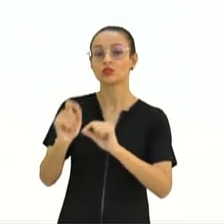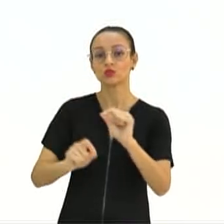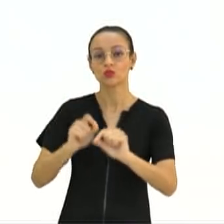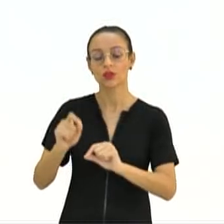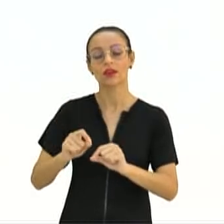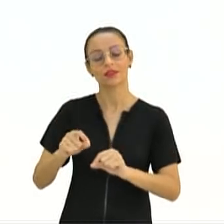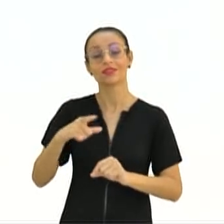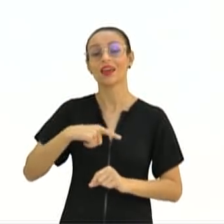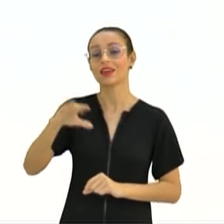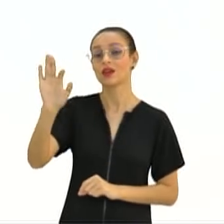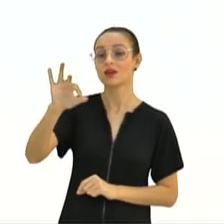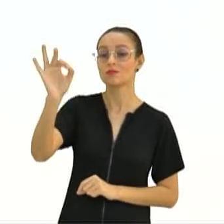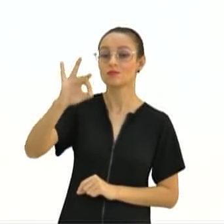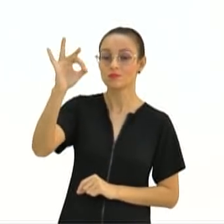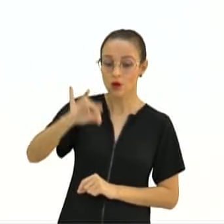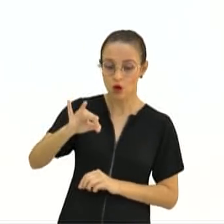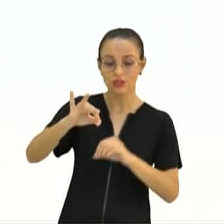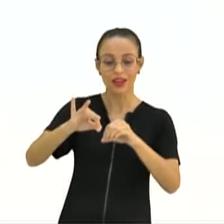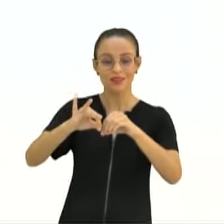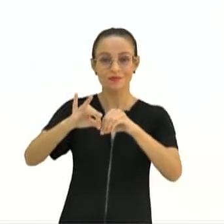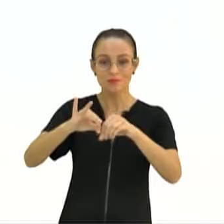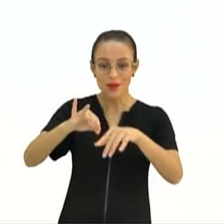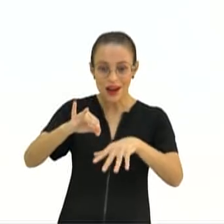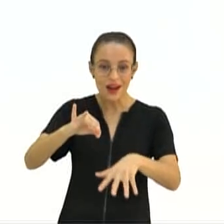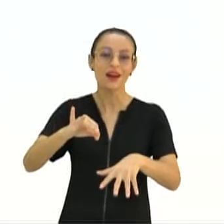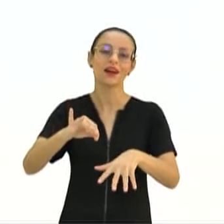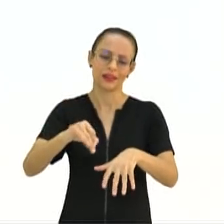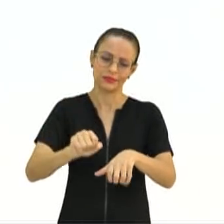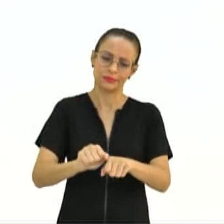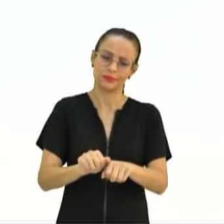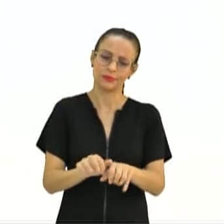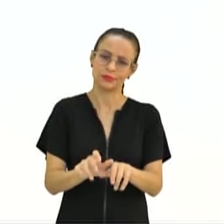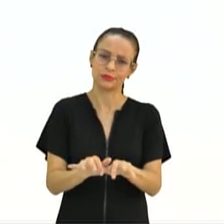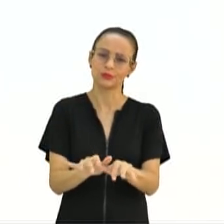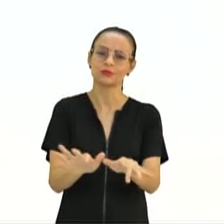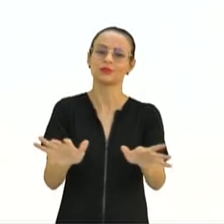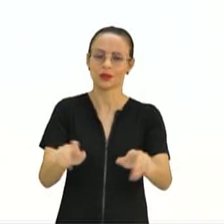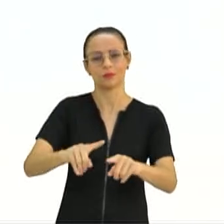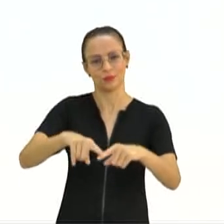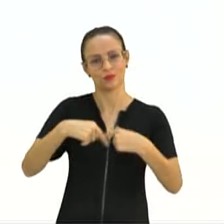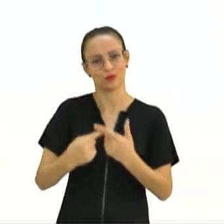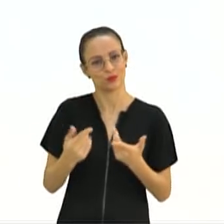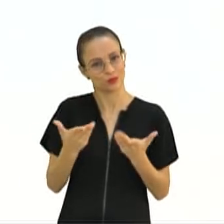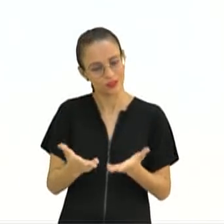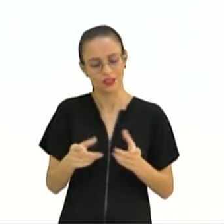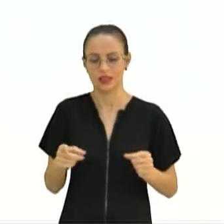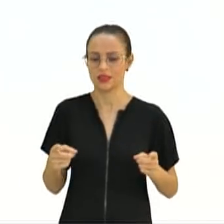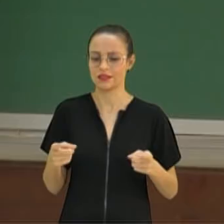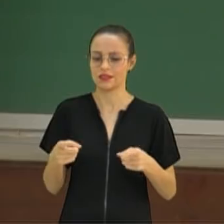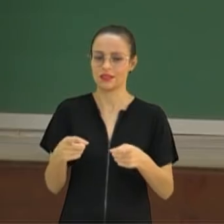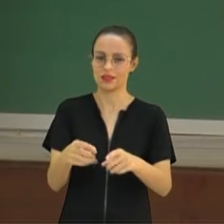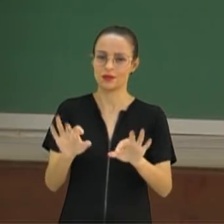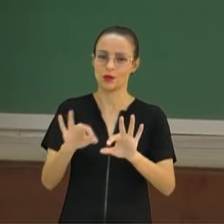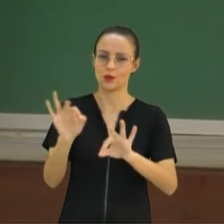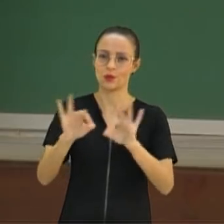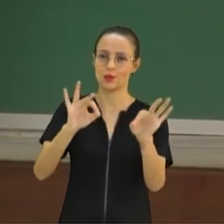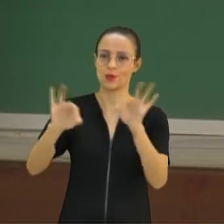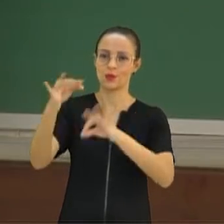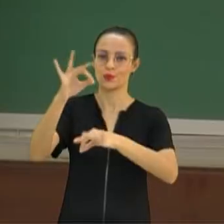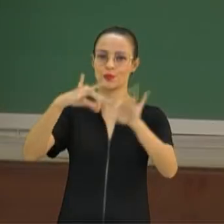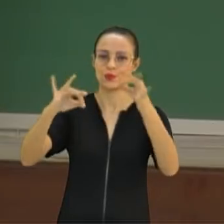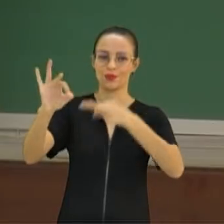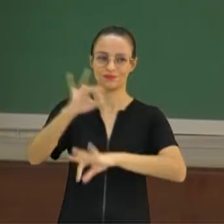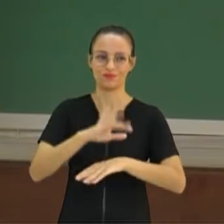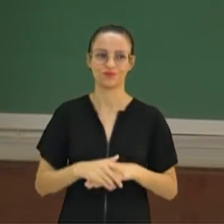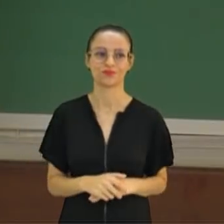postura de ovos pelas moscas que depositavam seus ovos ali e a partir dali nasciam as larvinhas e as mosquinhas novas